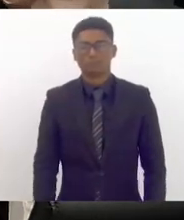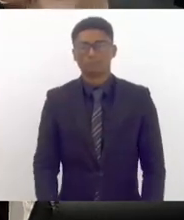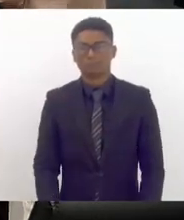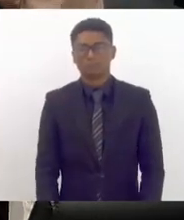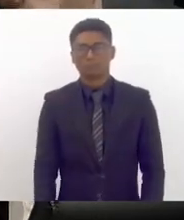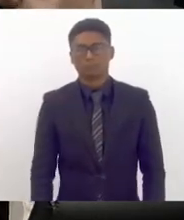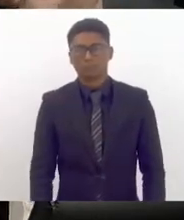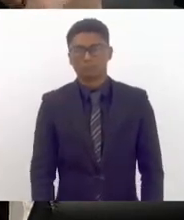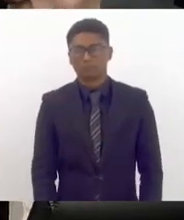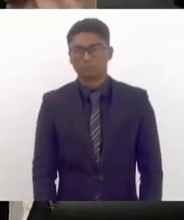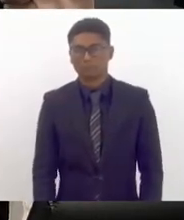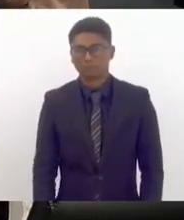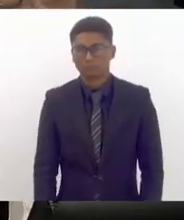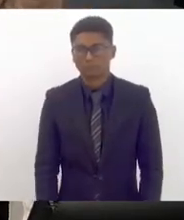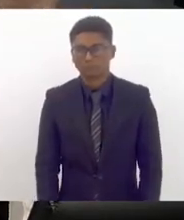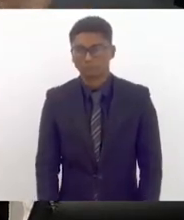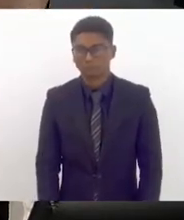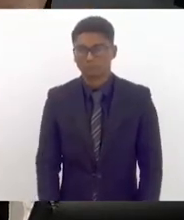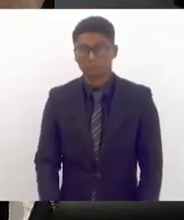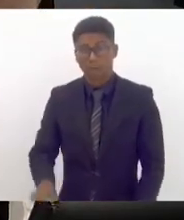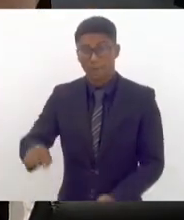Só apertar lá, ô Fábio, por favor.